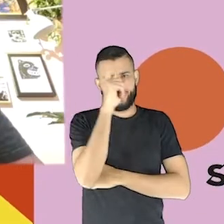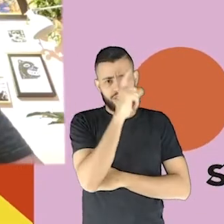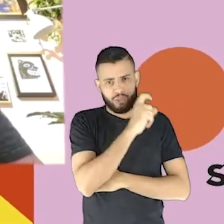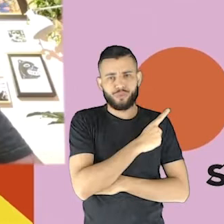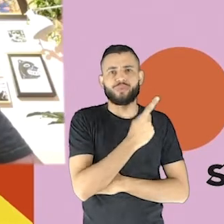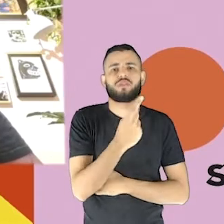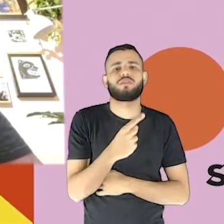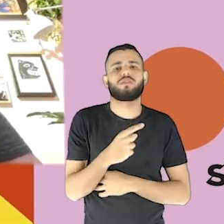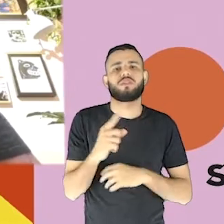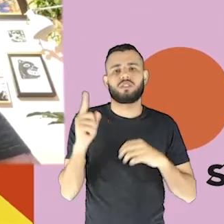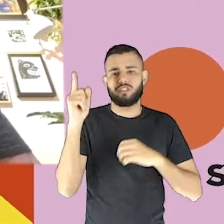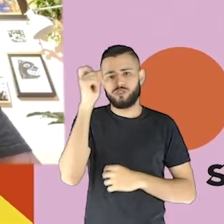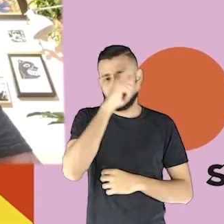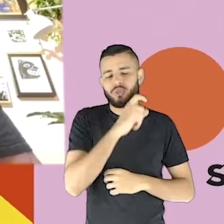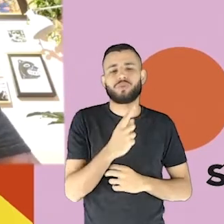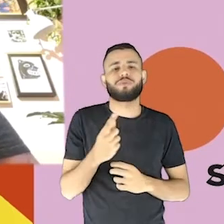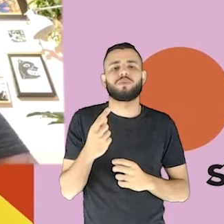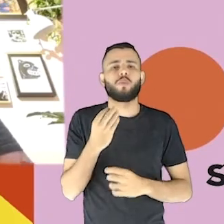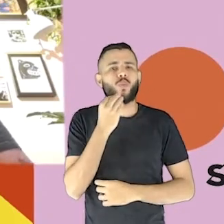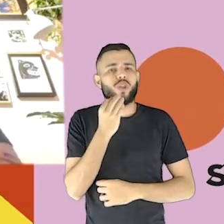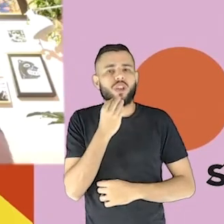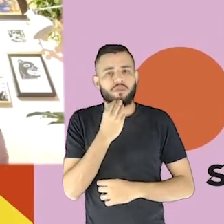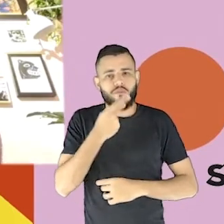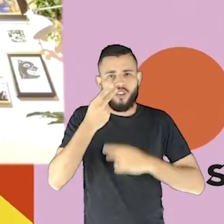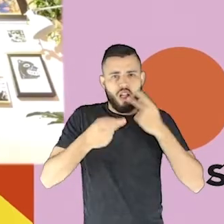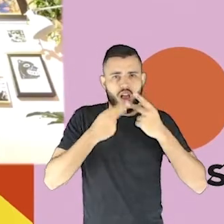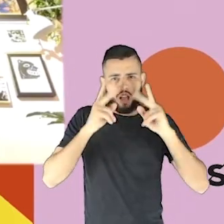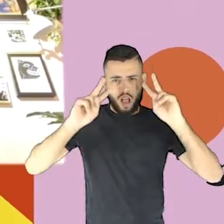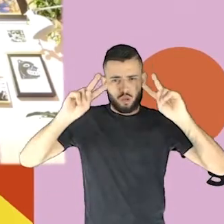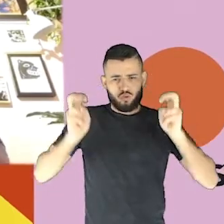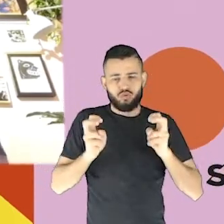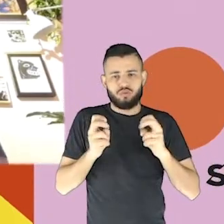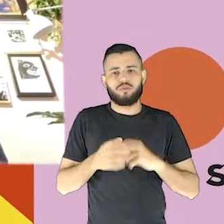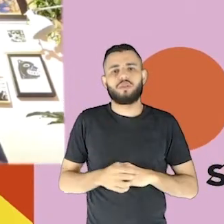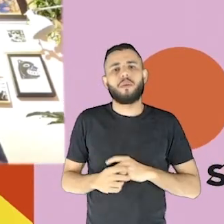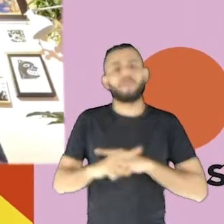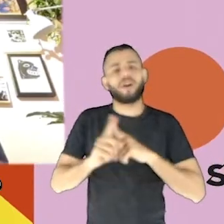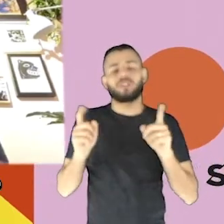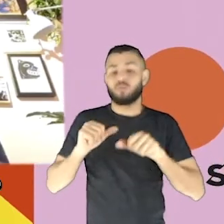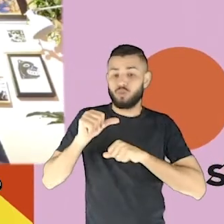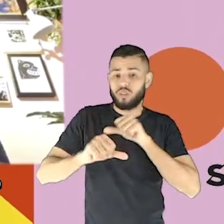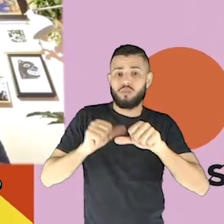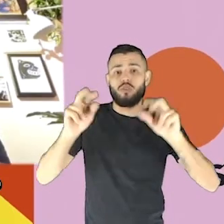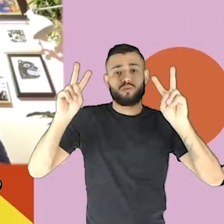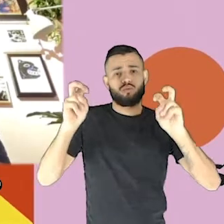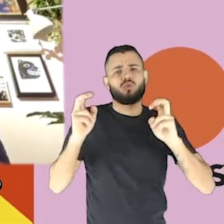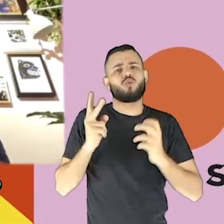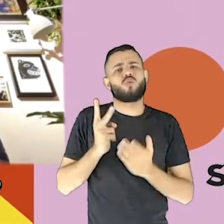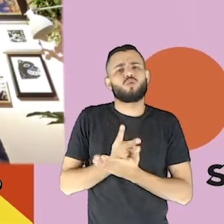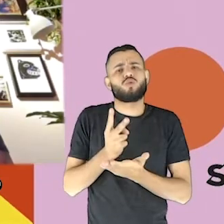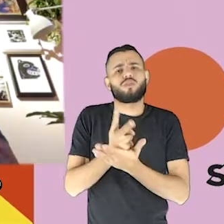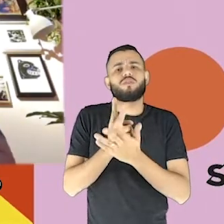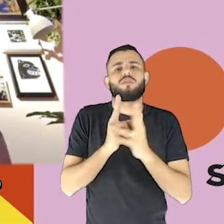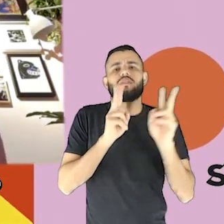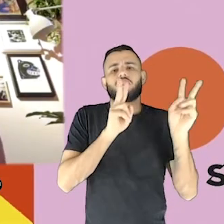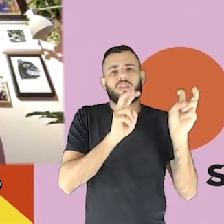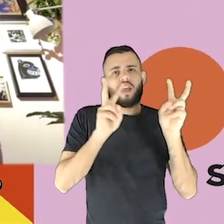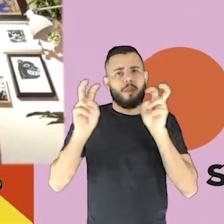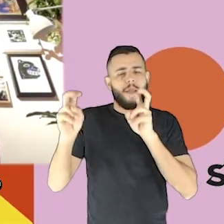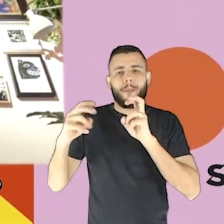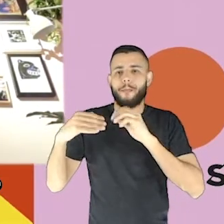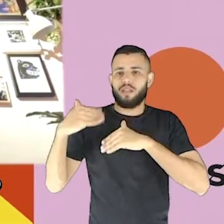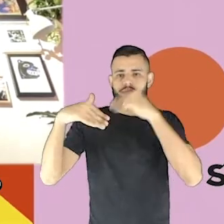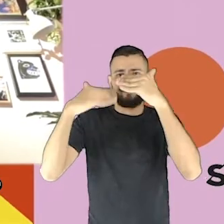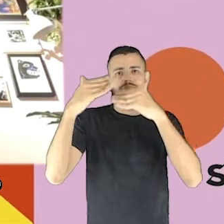difícil, né, de ser falado, difícil de ter espaço para abordar esse assunto. Mas continuando, mudando de assunto, mas continuando mais ou menos nessa temática